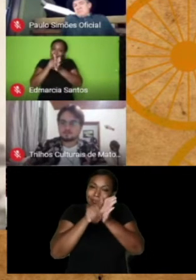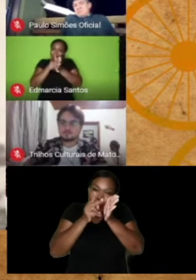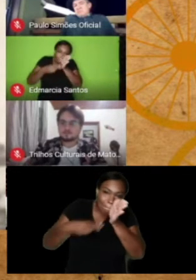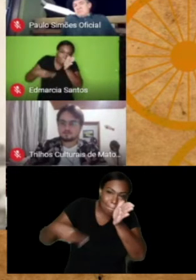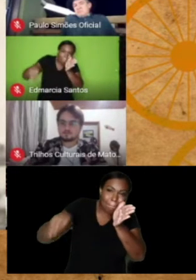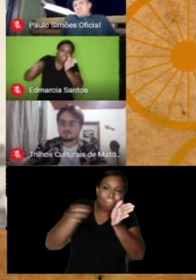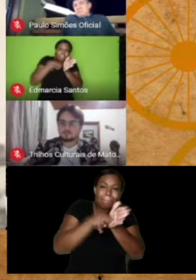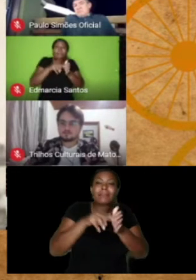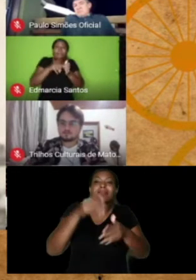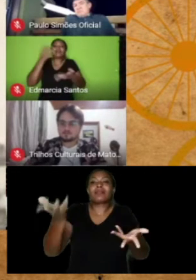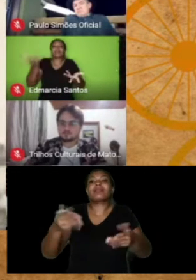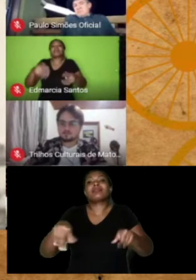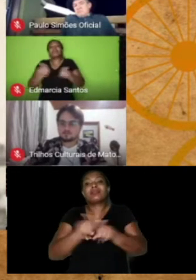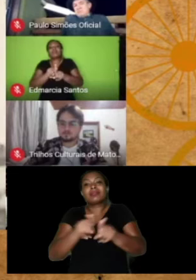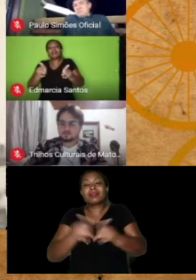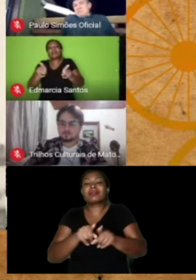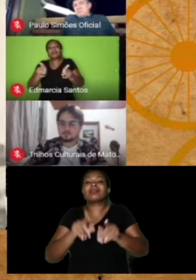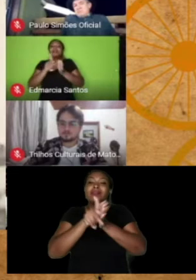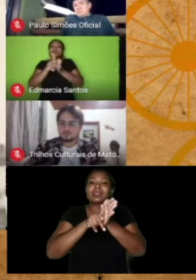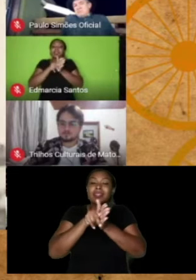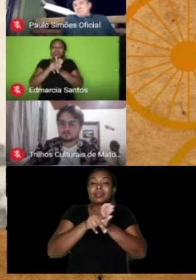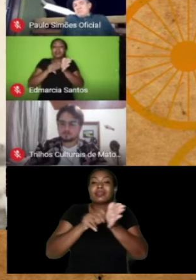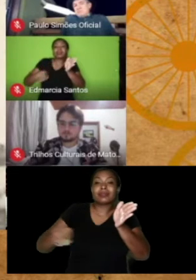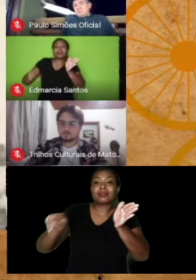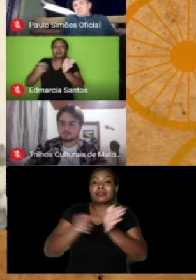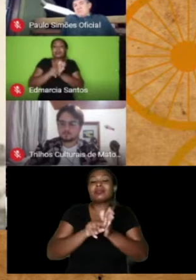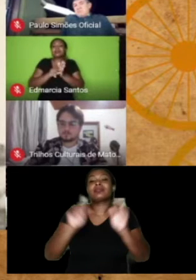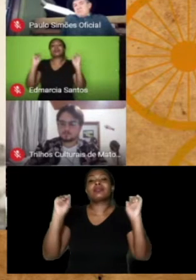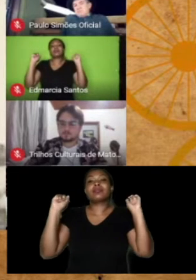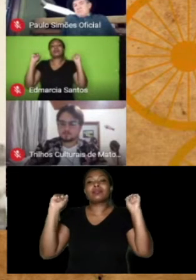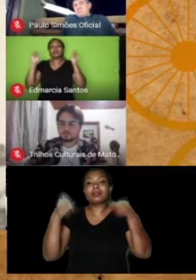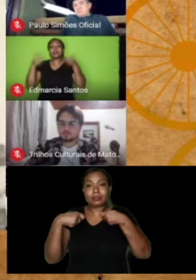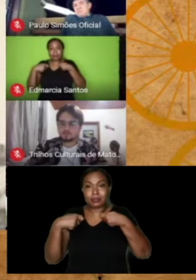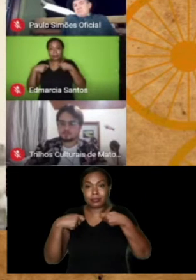através dessas estações que foi possível